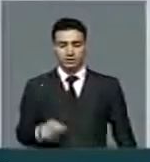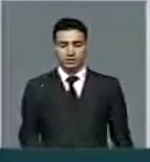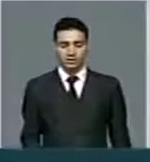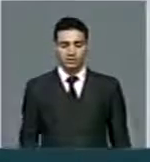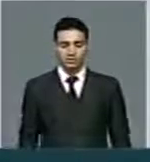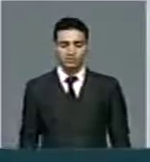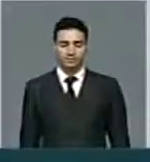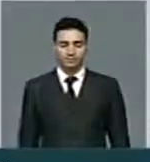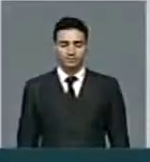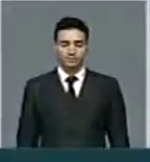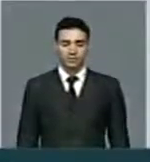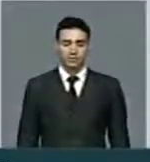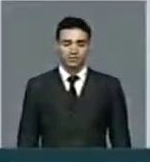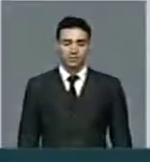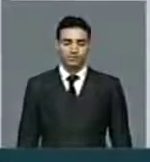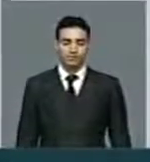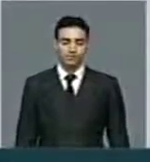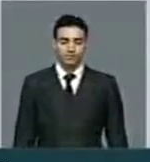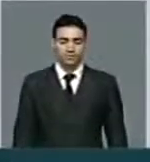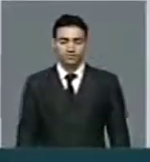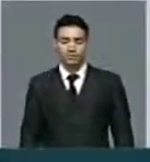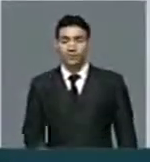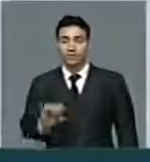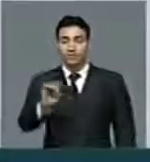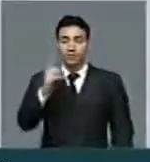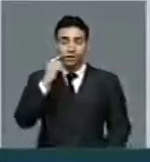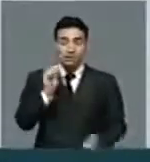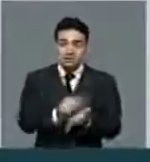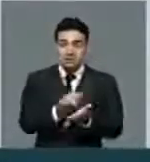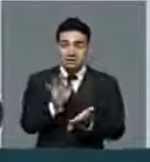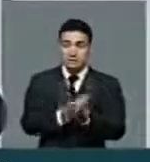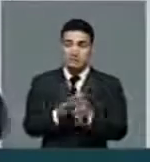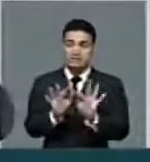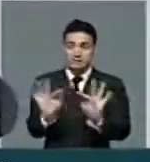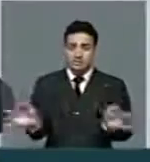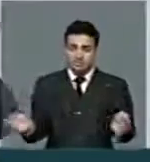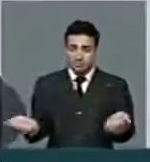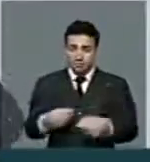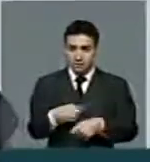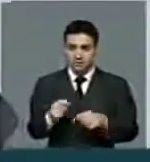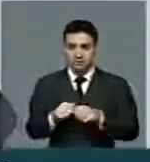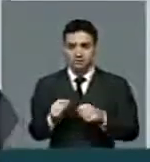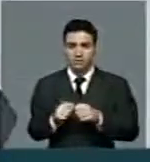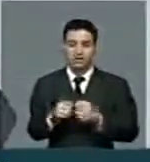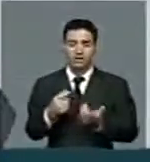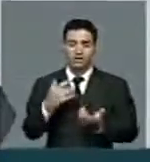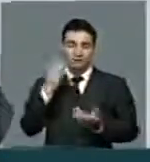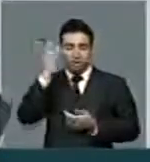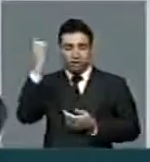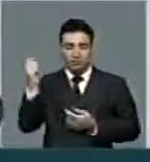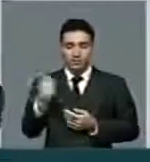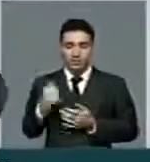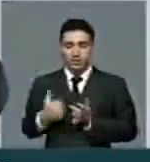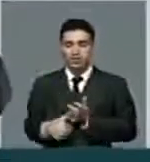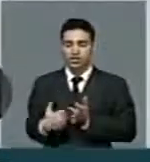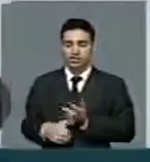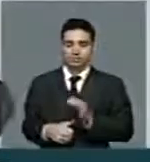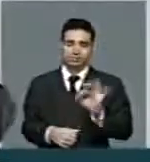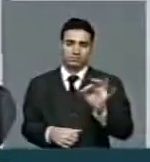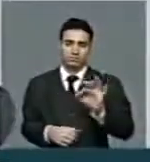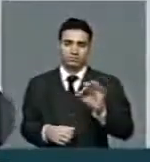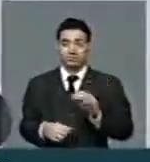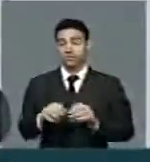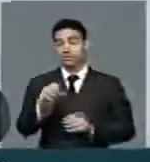Tá? Não é só o registro, como muitos acham que simplificadamente a gente registra. Tá? O